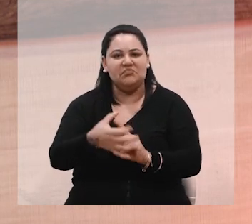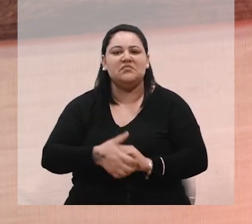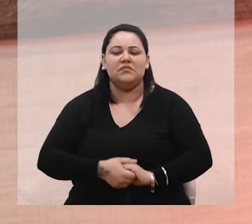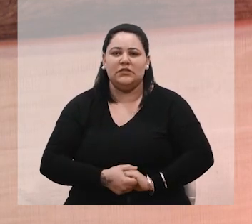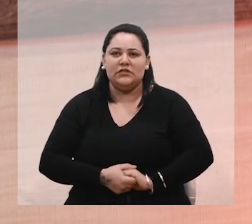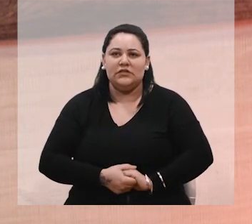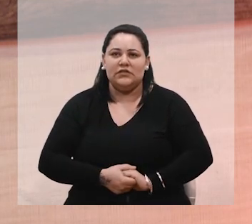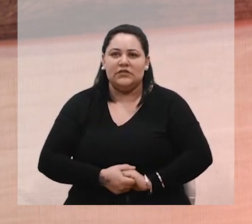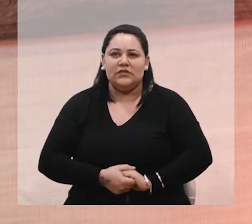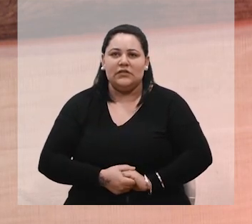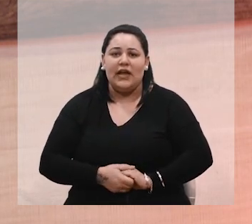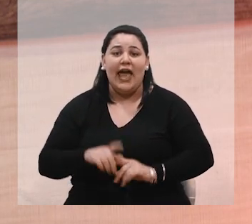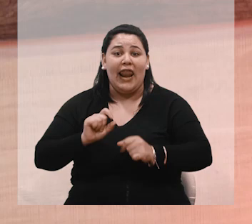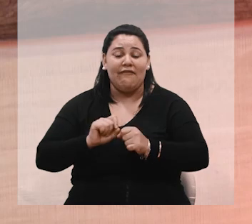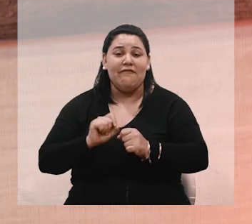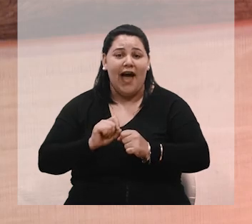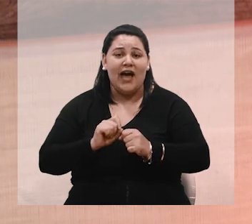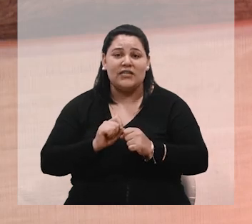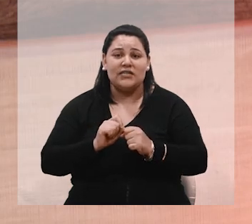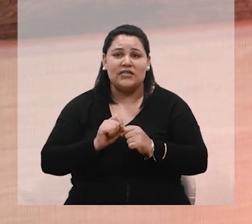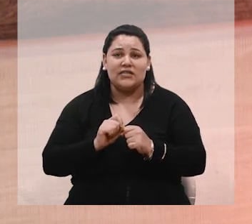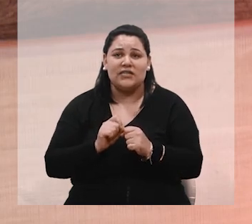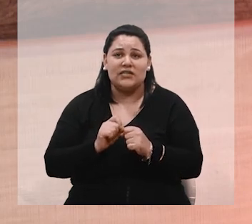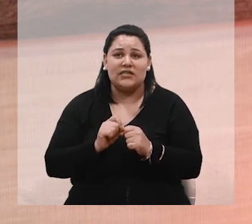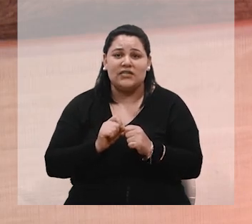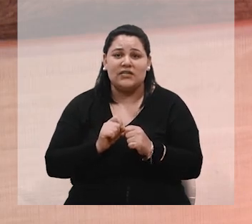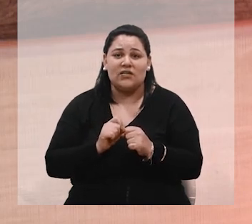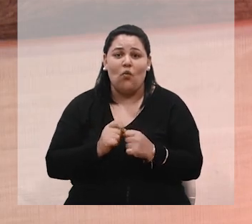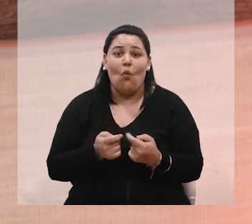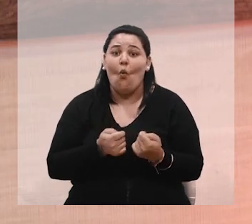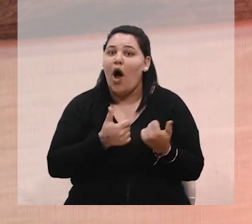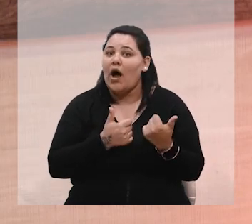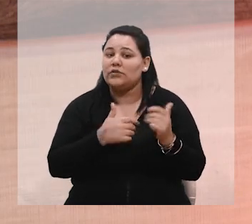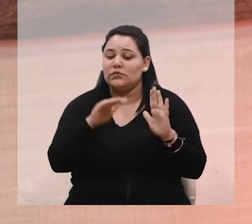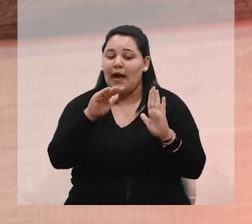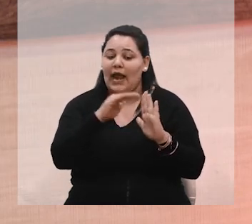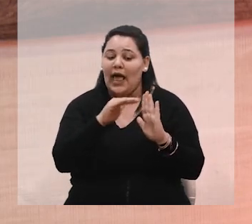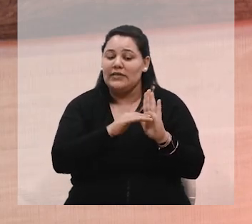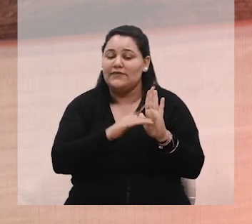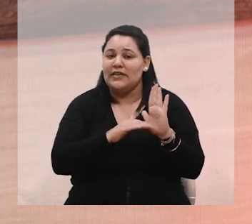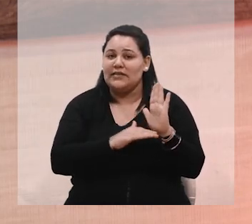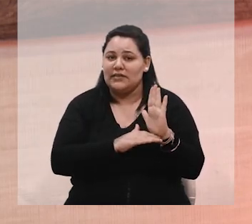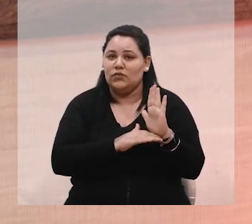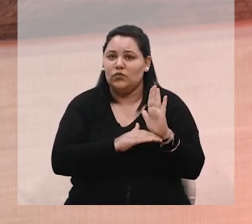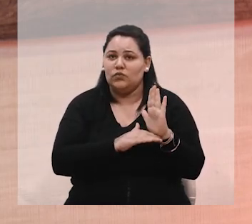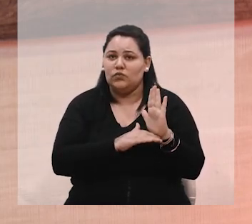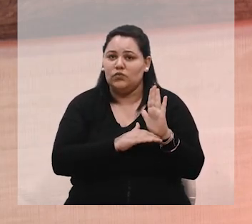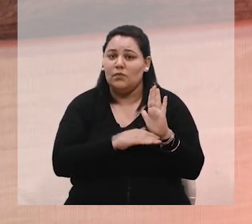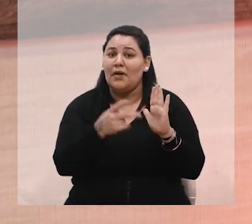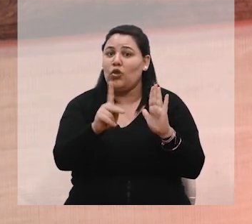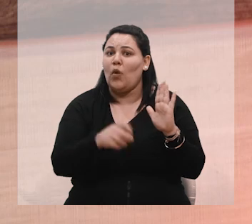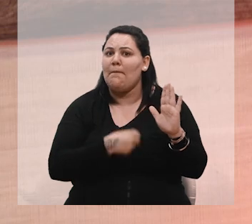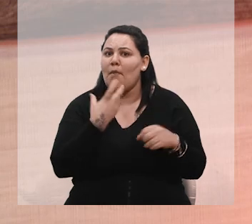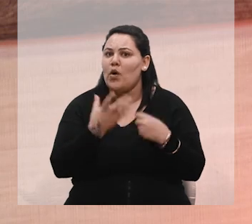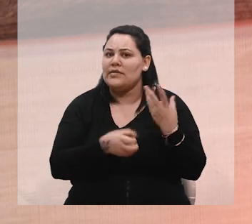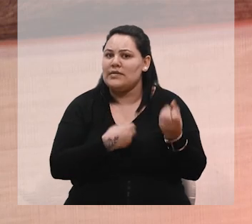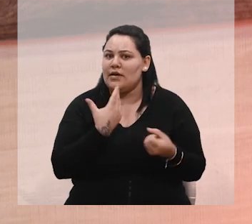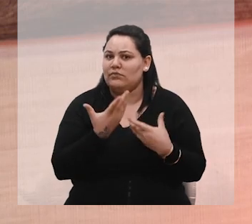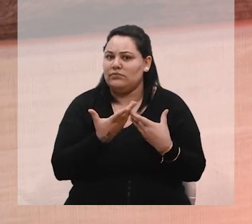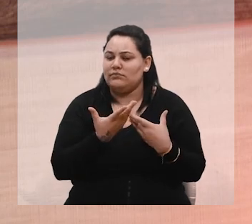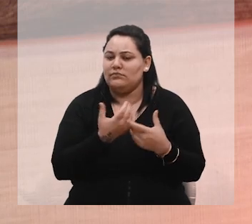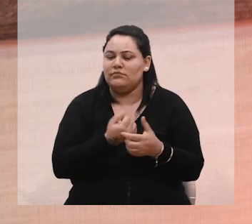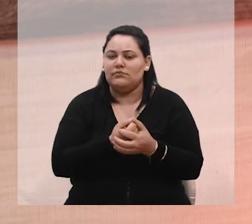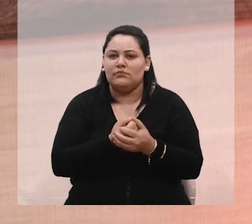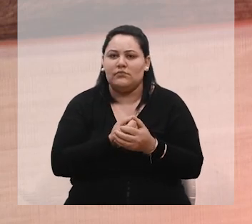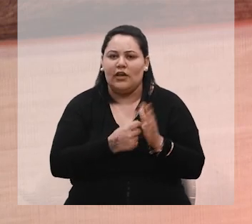ela promove quase que uma classificação específica para a tua poesia. E eu até